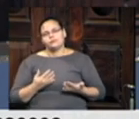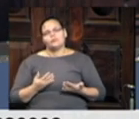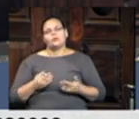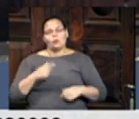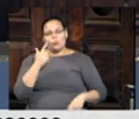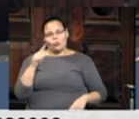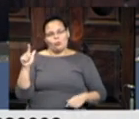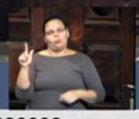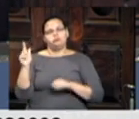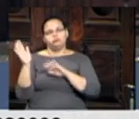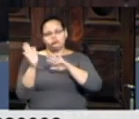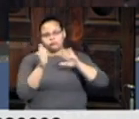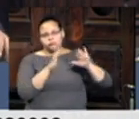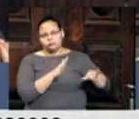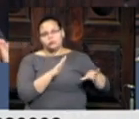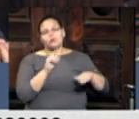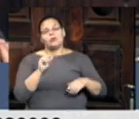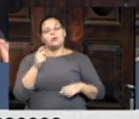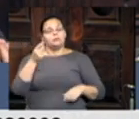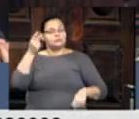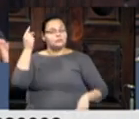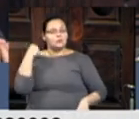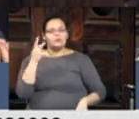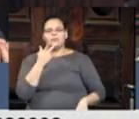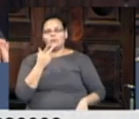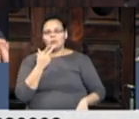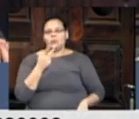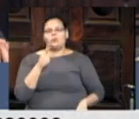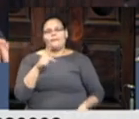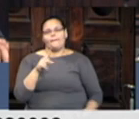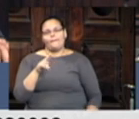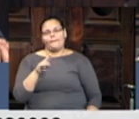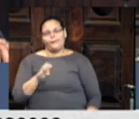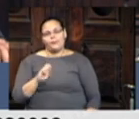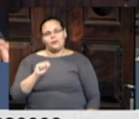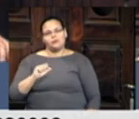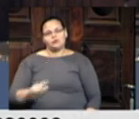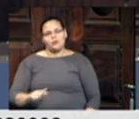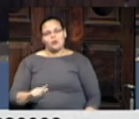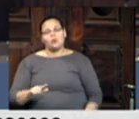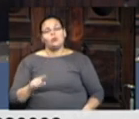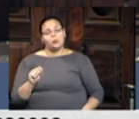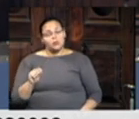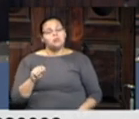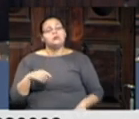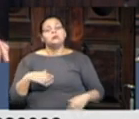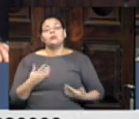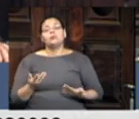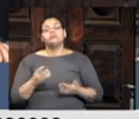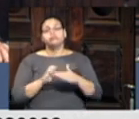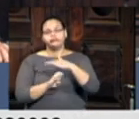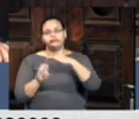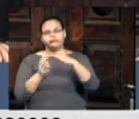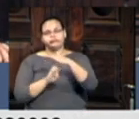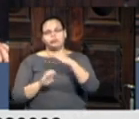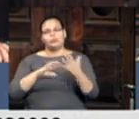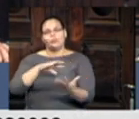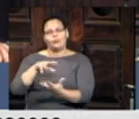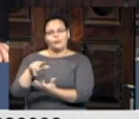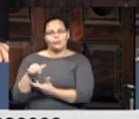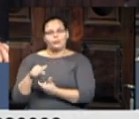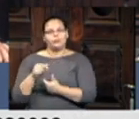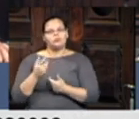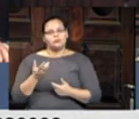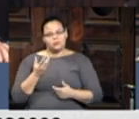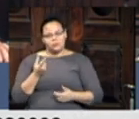Um outro ponto, naquela época que se falou do pré-sal, e que companhia do mundo quis